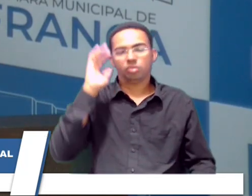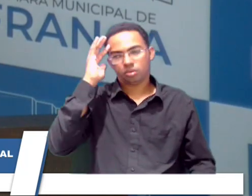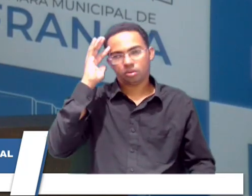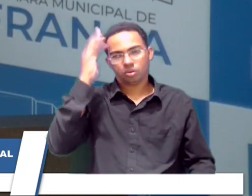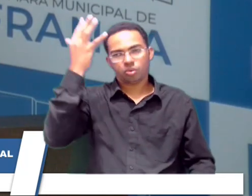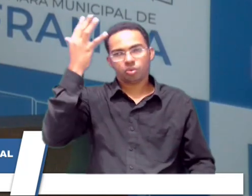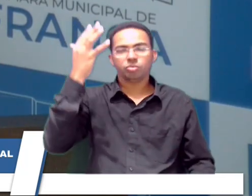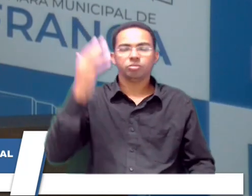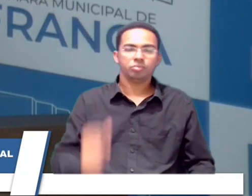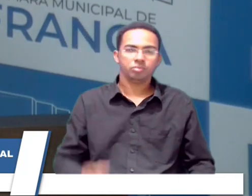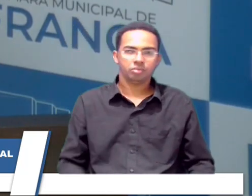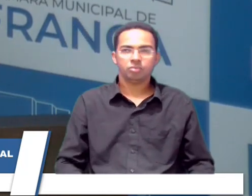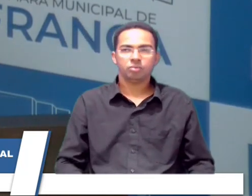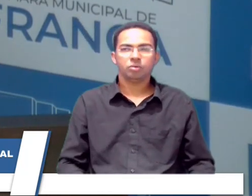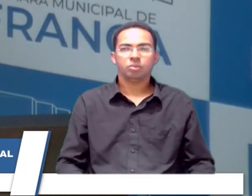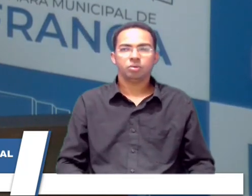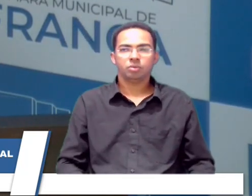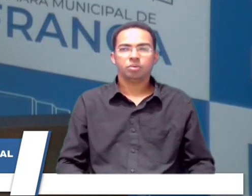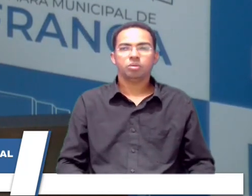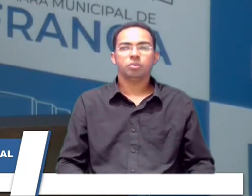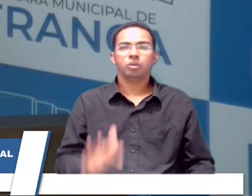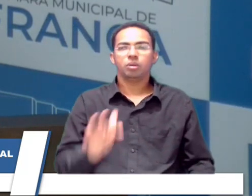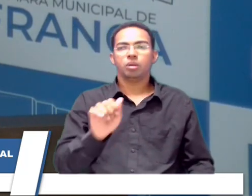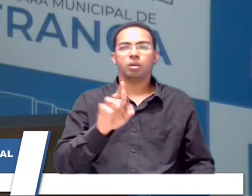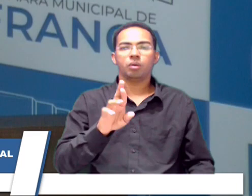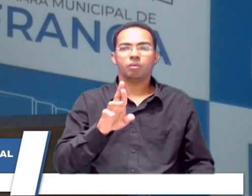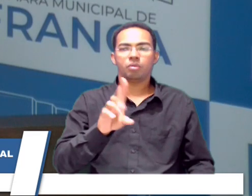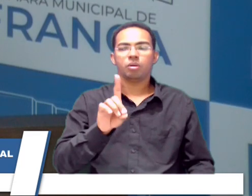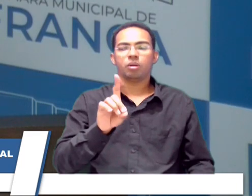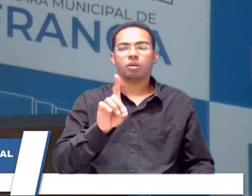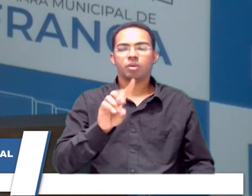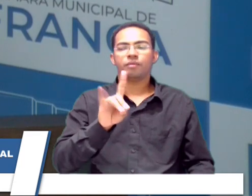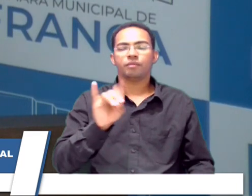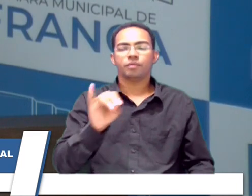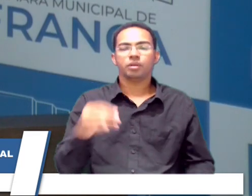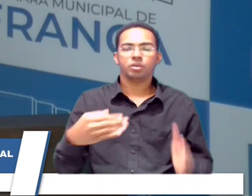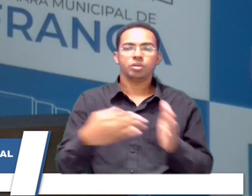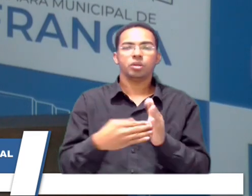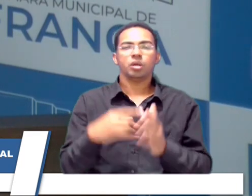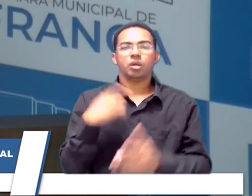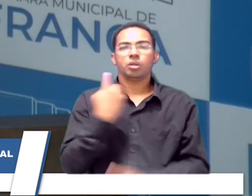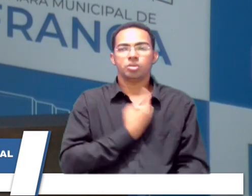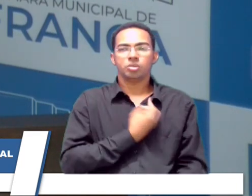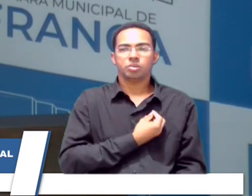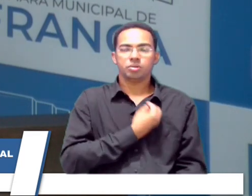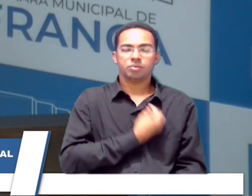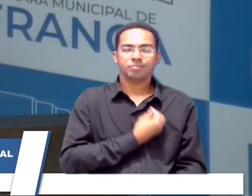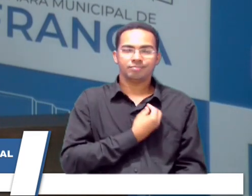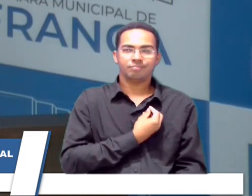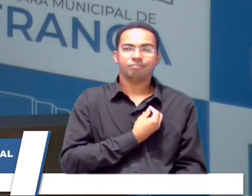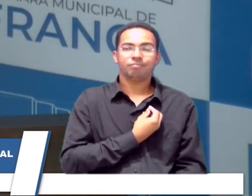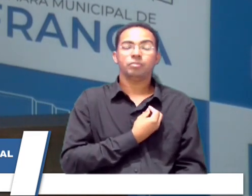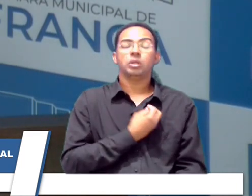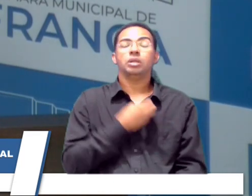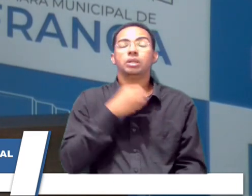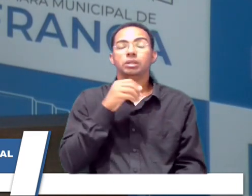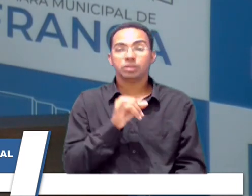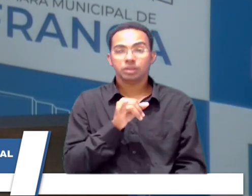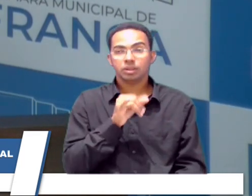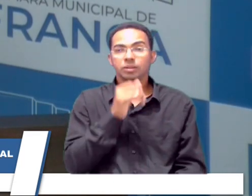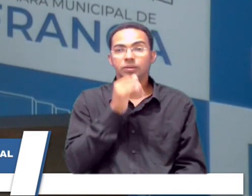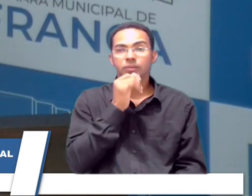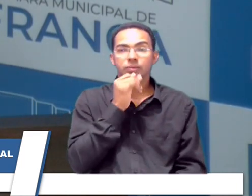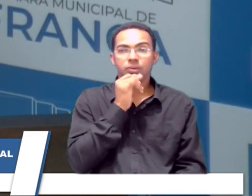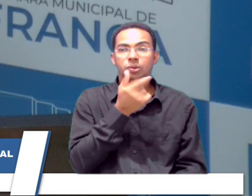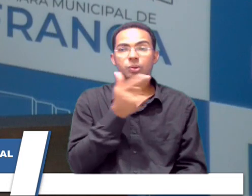que a Flor da Vida chega até nós e sem, né, do